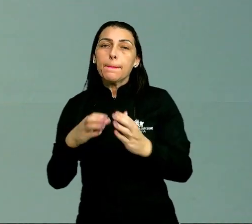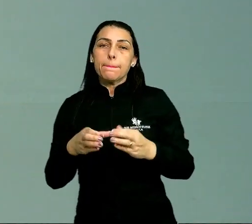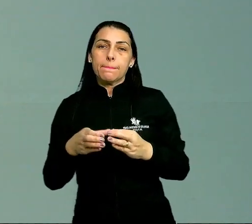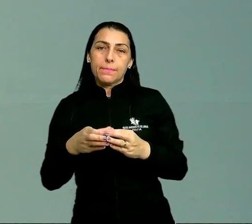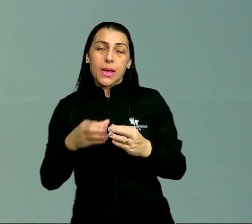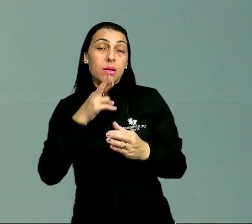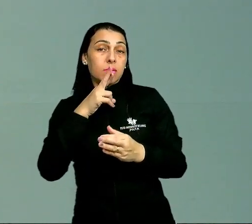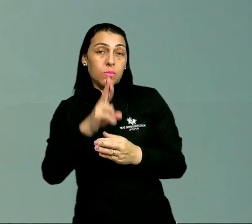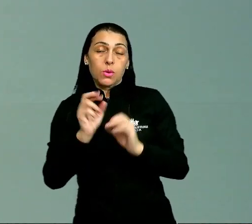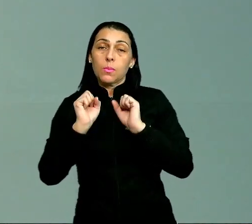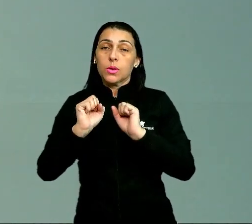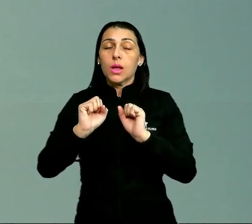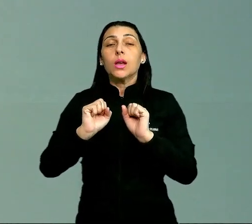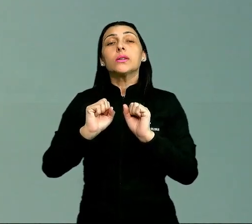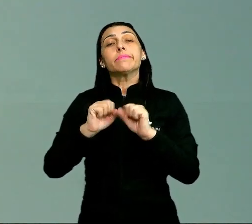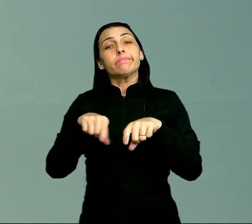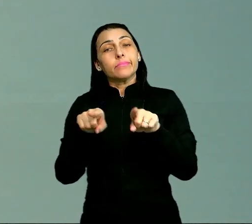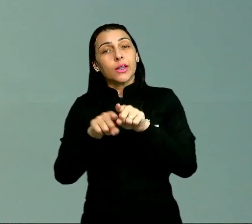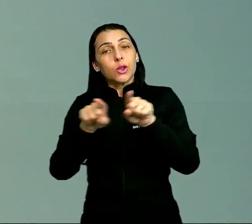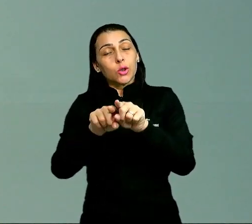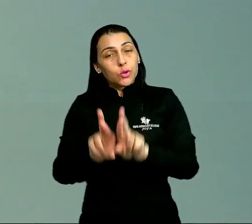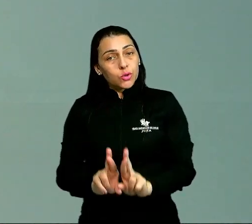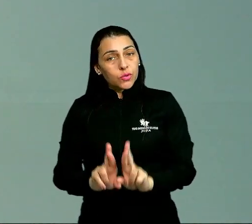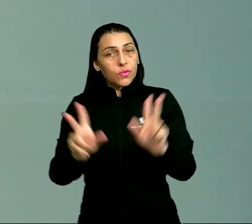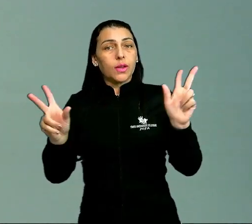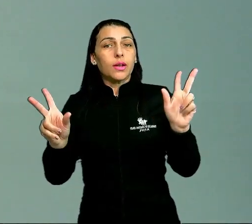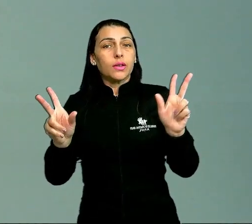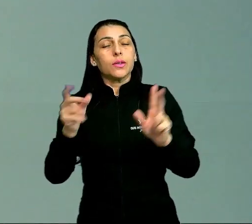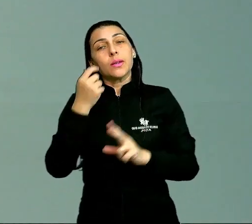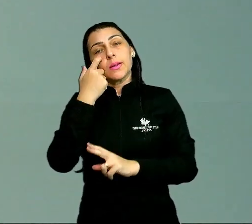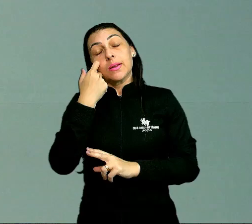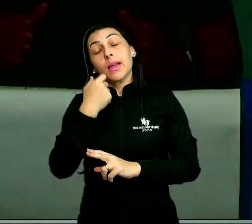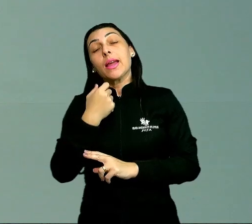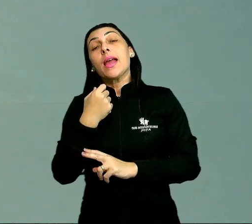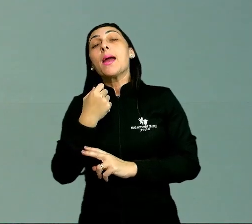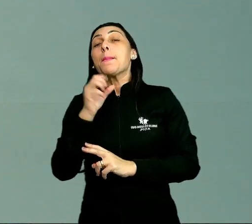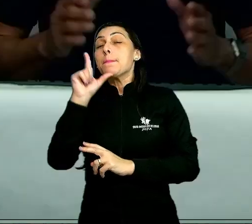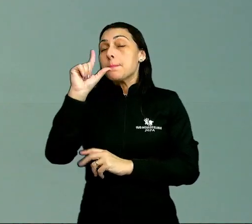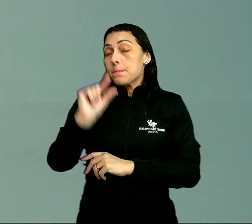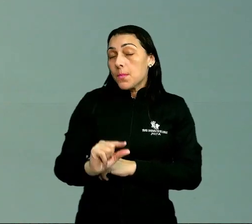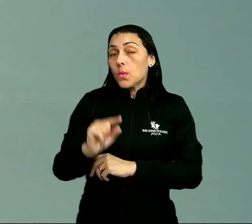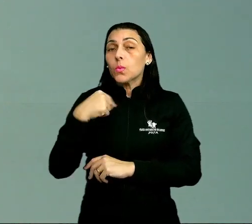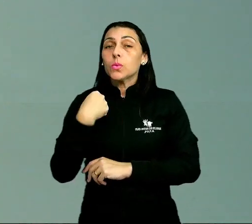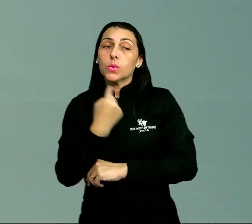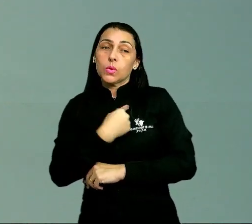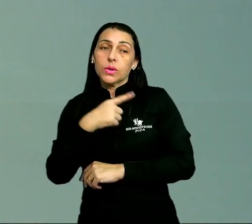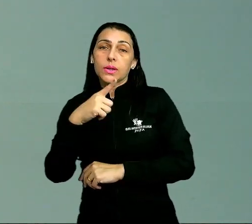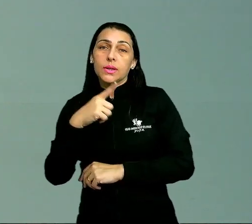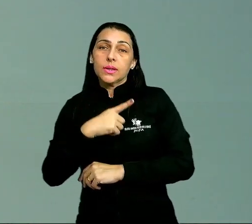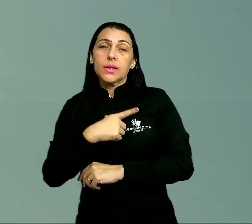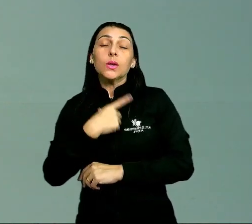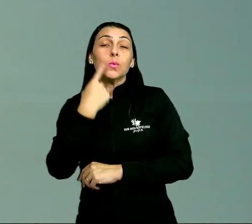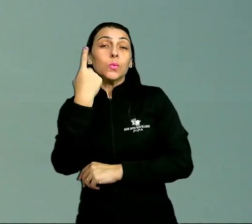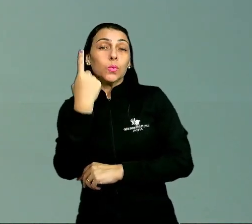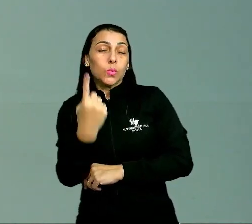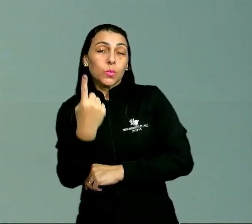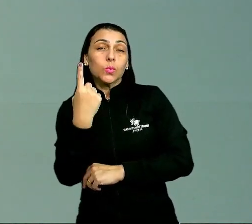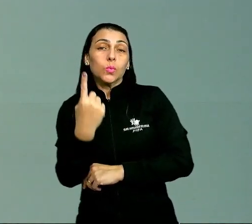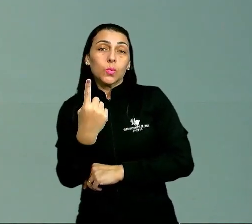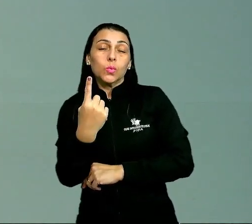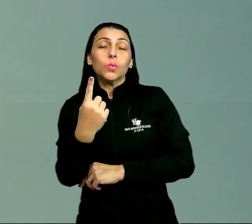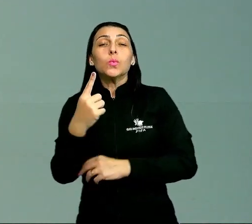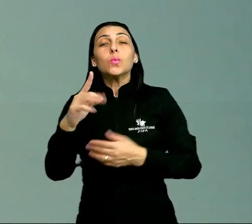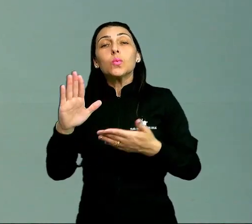as respostas poderiam ser justamente ao contrário. Então, é muito pouco a gente tirar uma amostra por